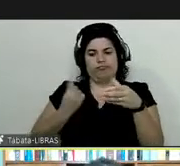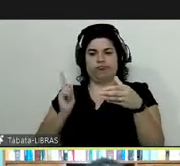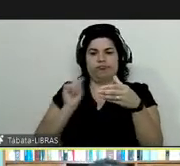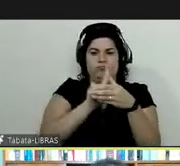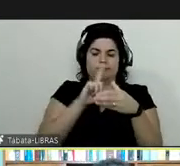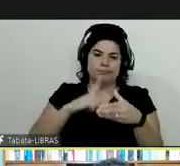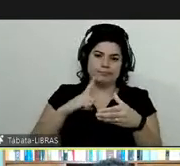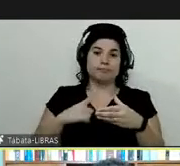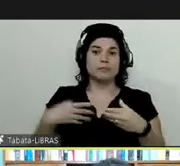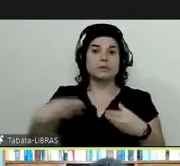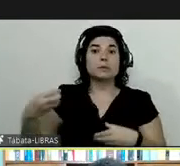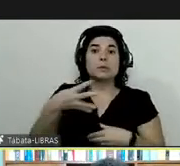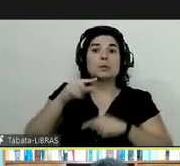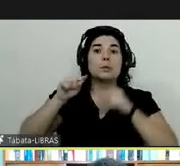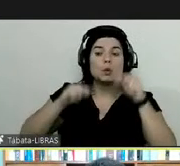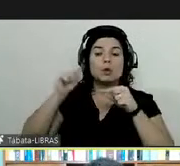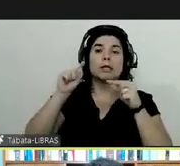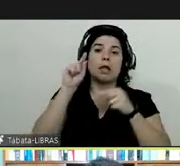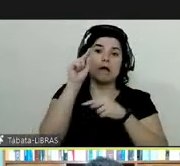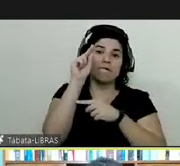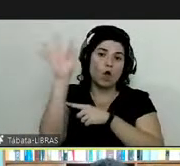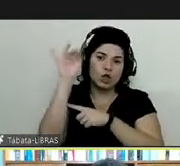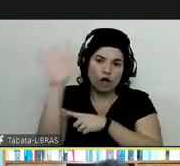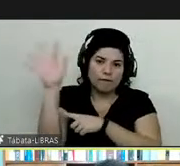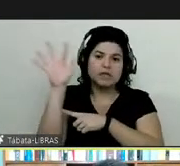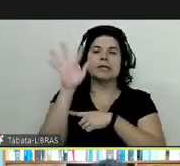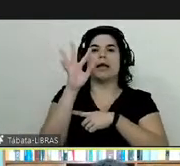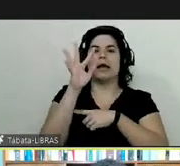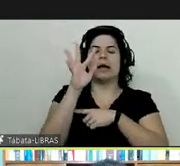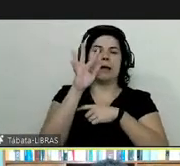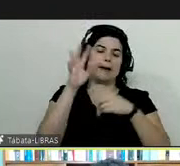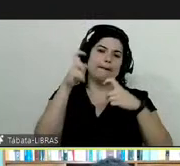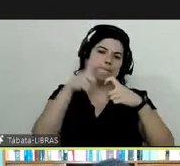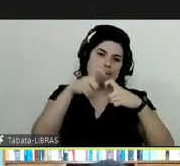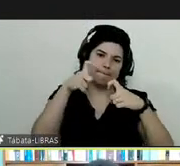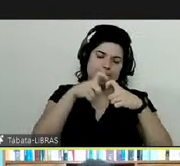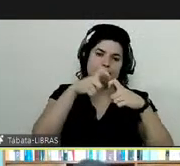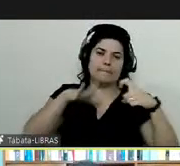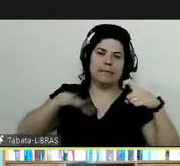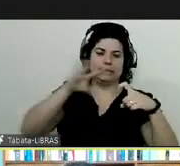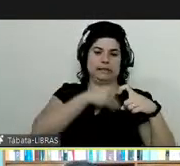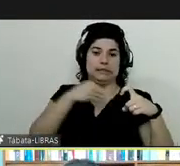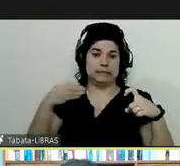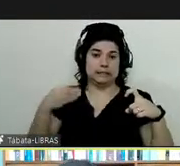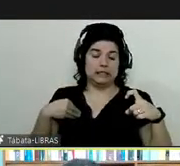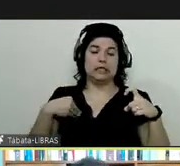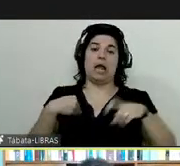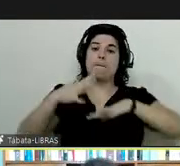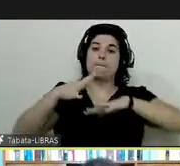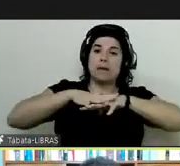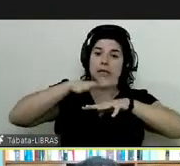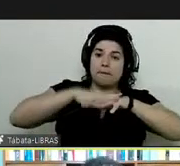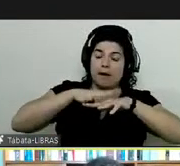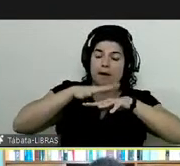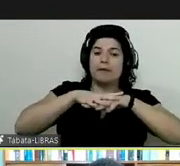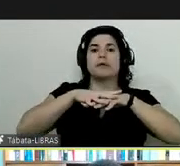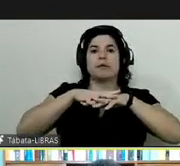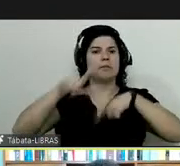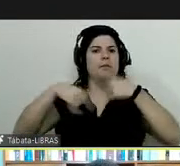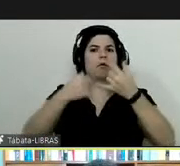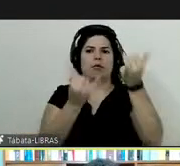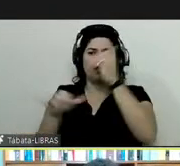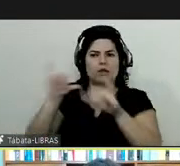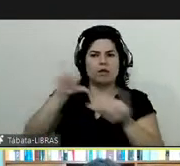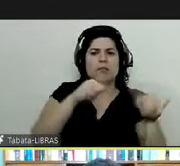delas foram as inovações no campo da filosofia no campo da Medicina no campo da Matemática é no campo da depois do história na posteriormente uma